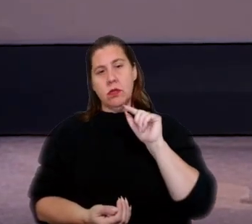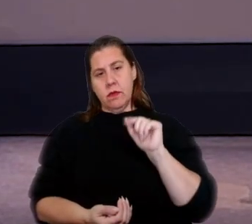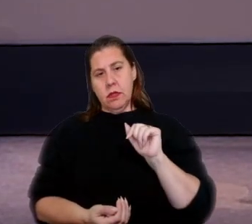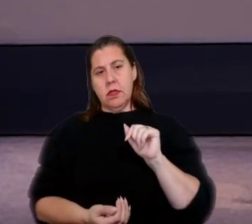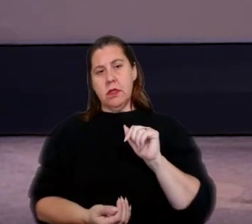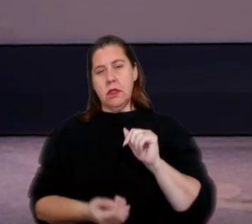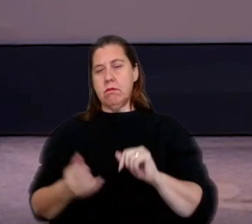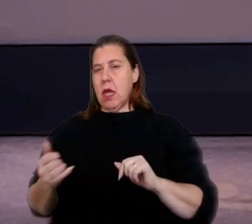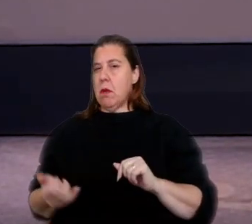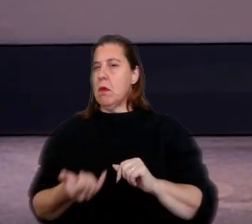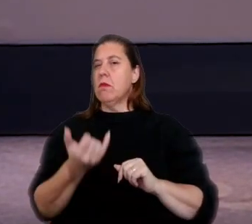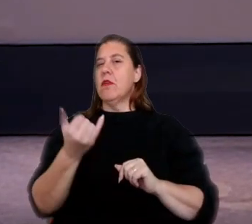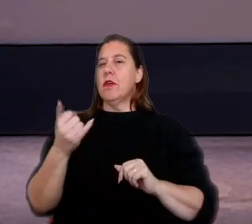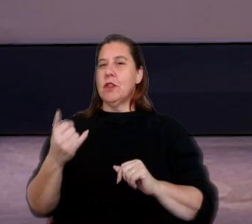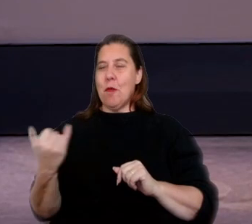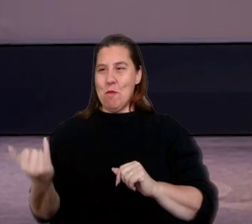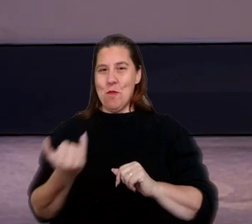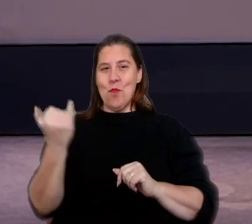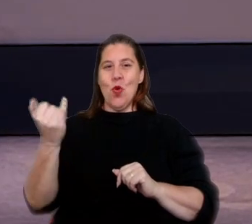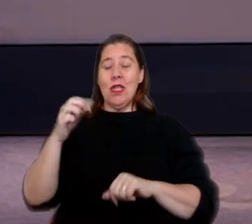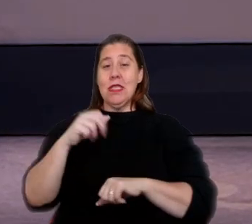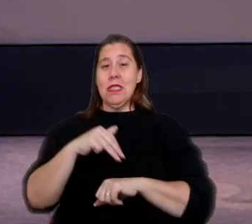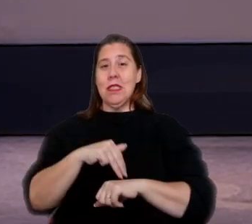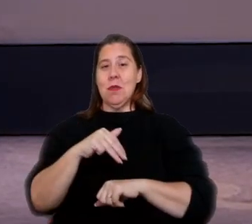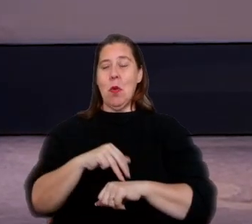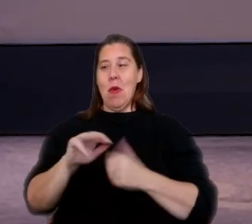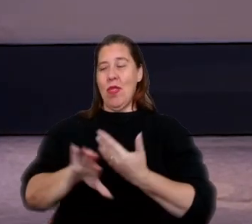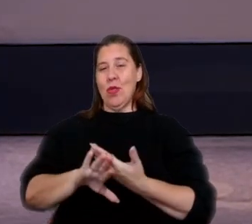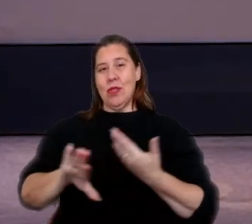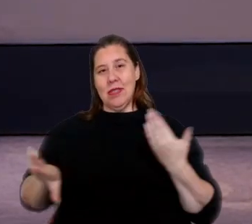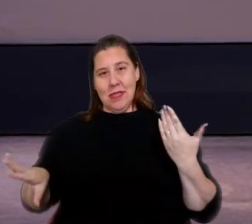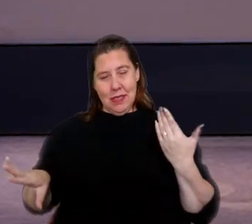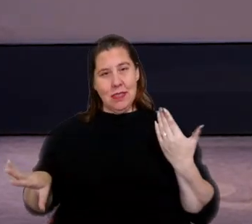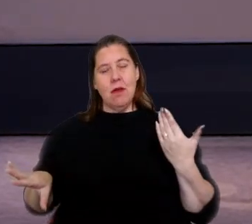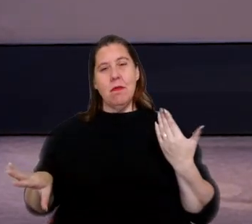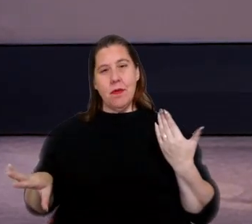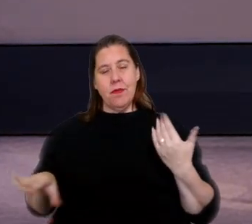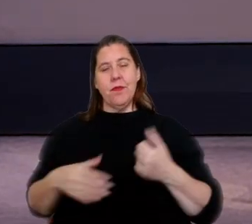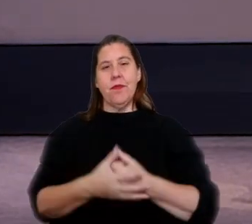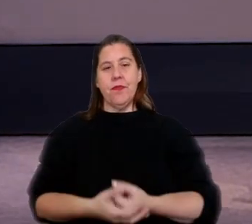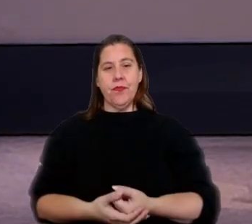acho que você pega uma coisa muito importante desse momento de separação.